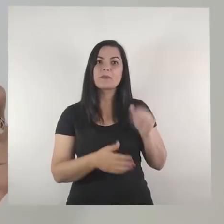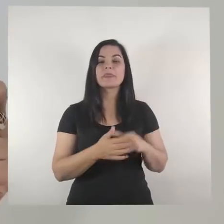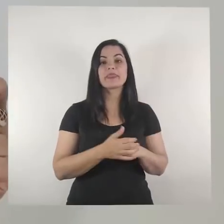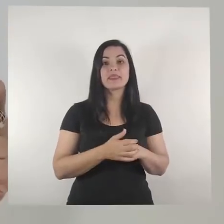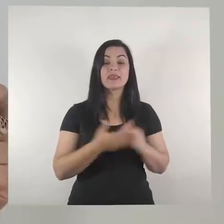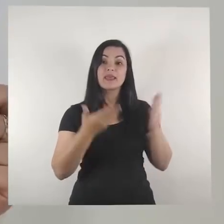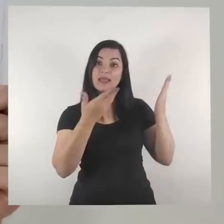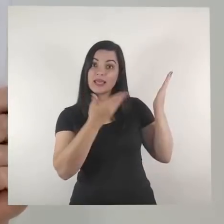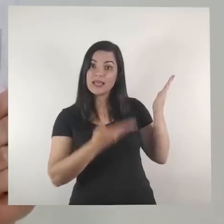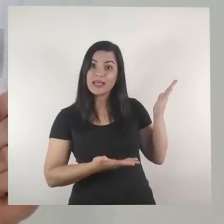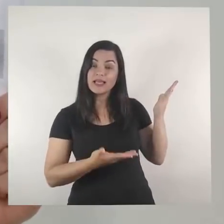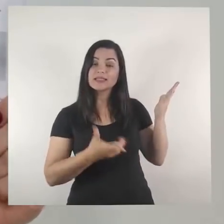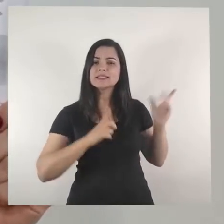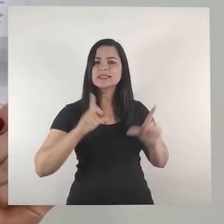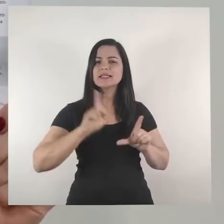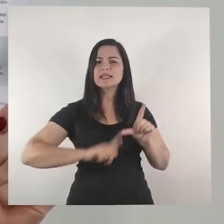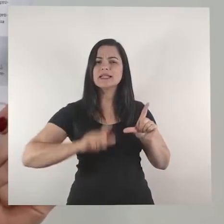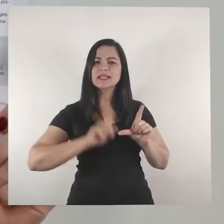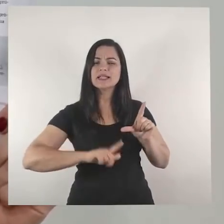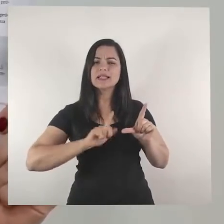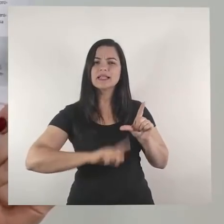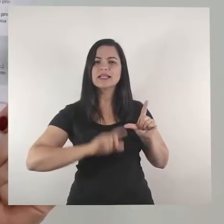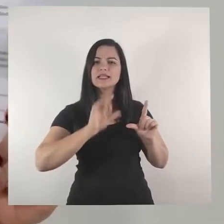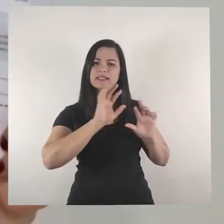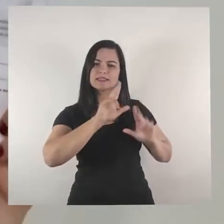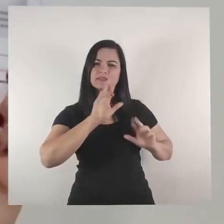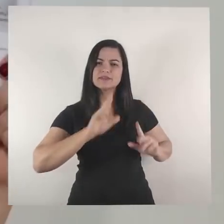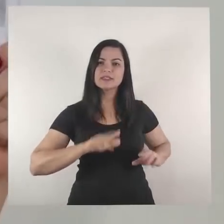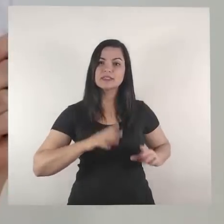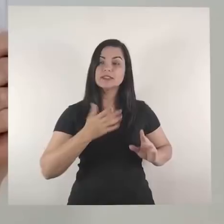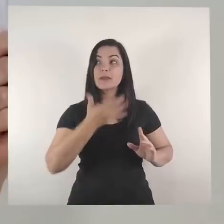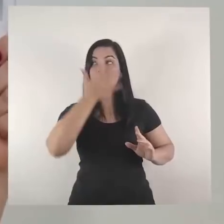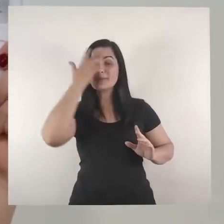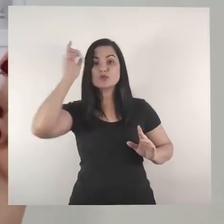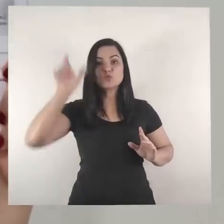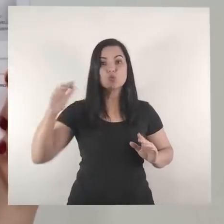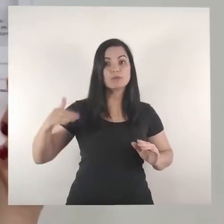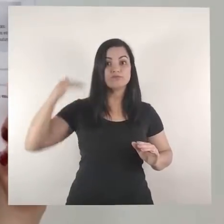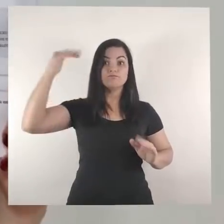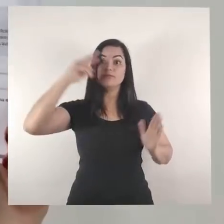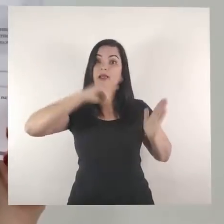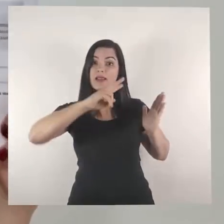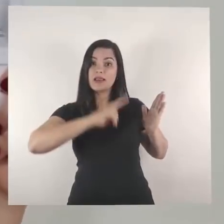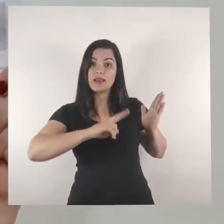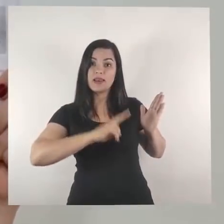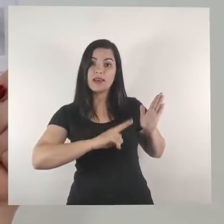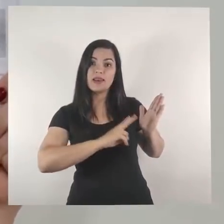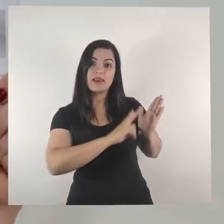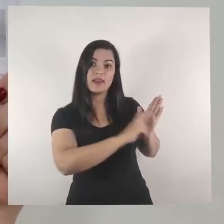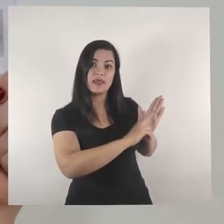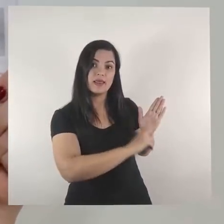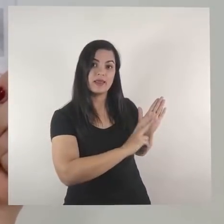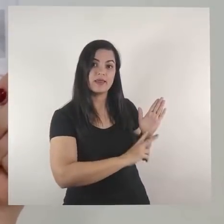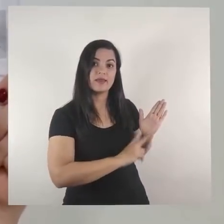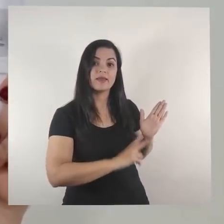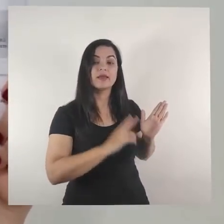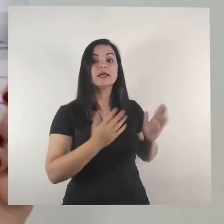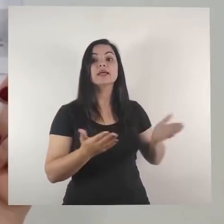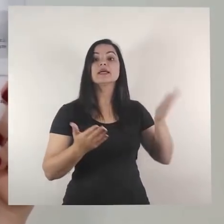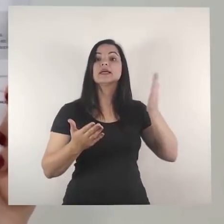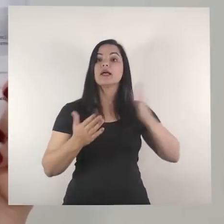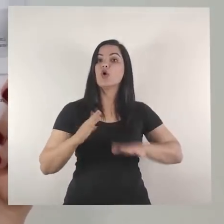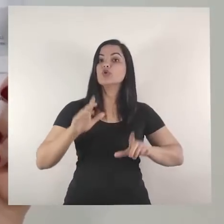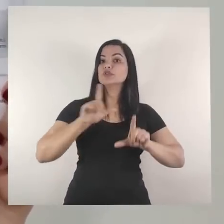cursiva. Essa parte é para essa pessoa que está aí do seu lado ler. E essas outras com letra bastão e essa outra parte em letra